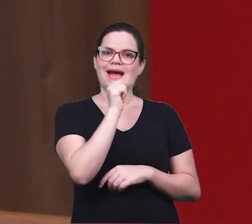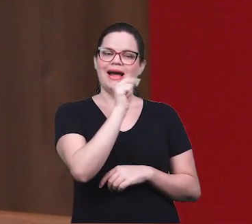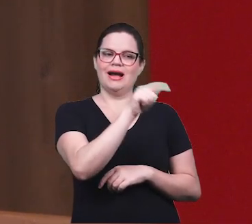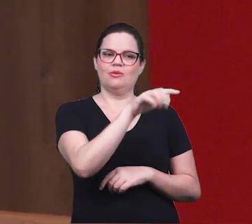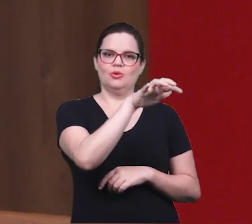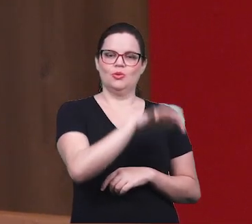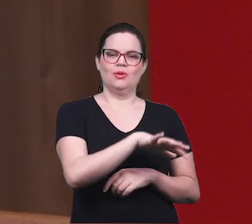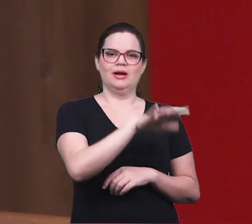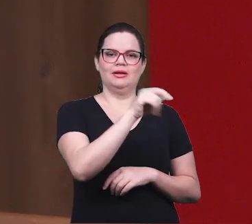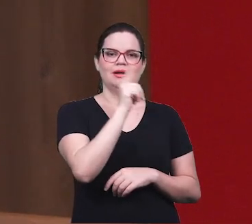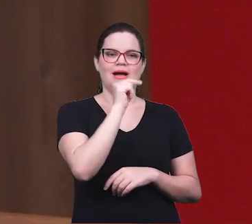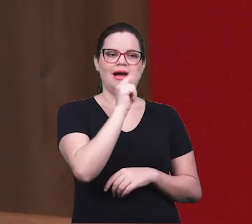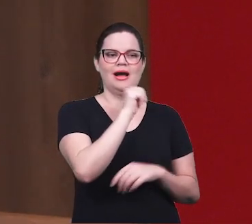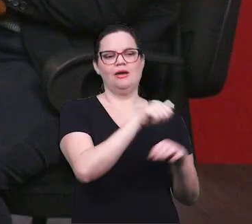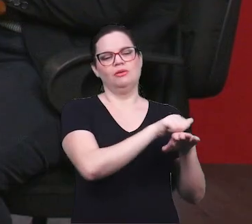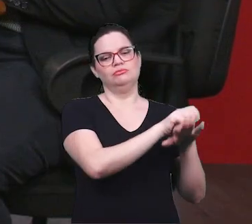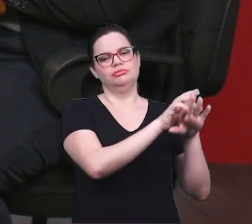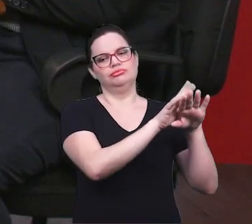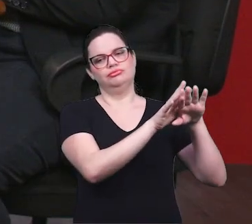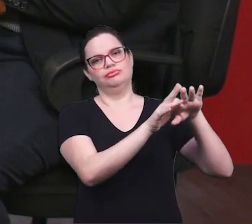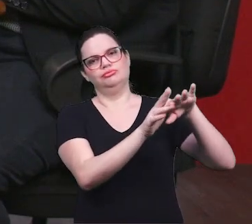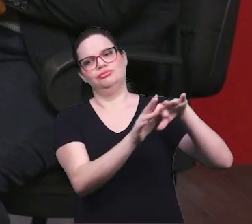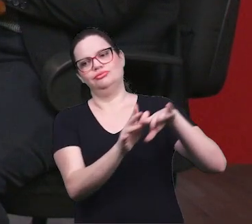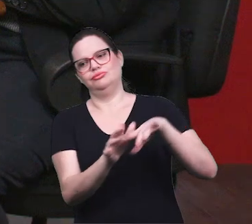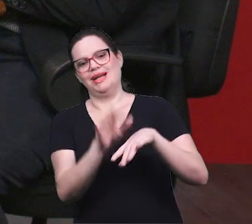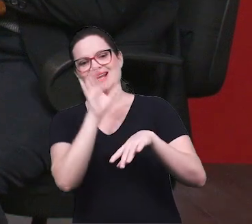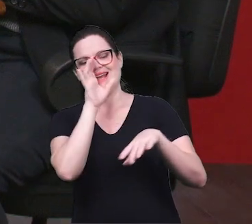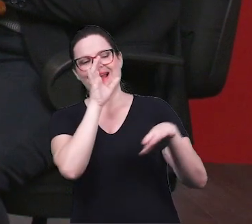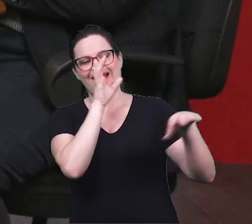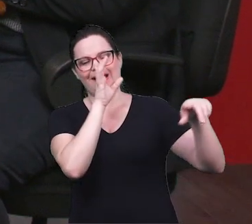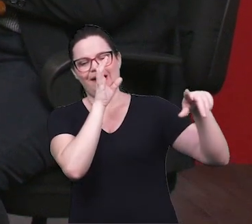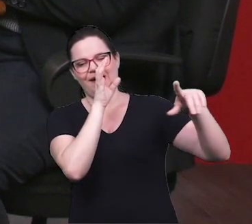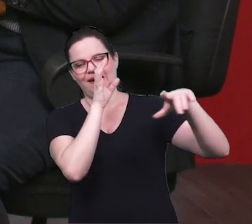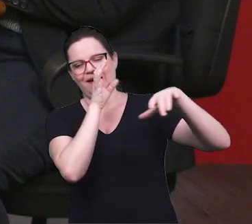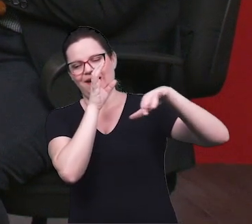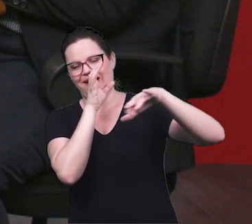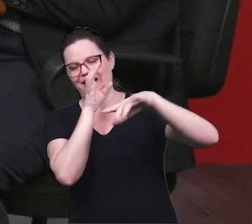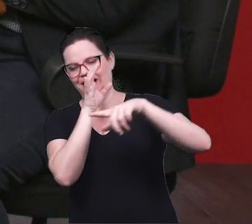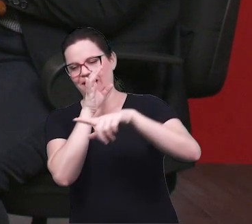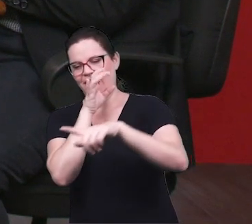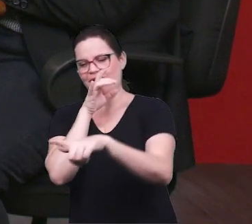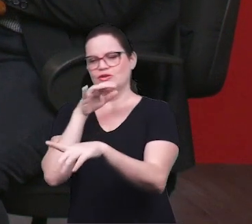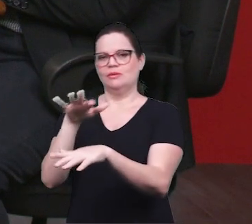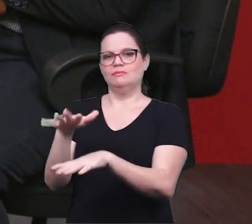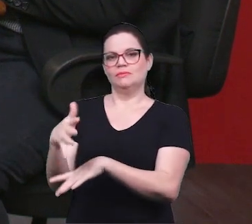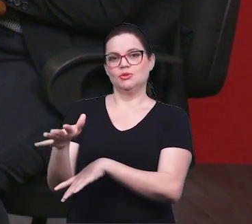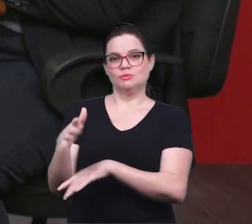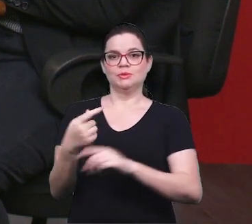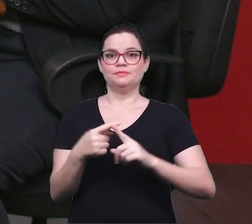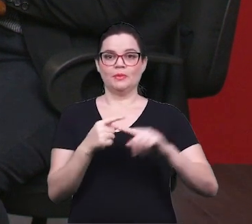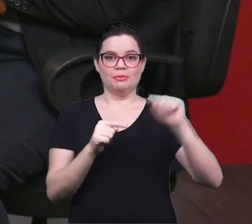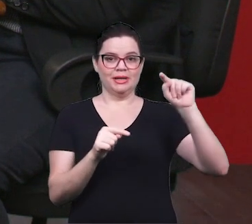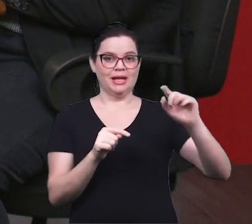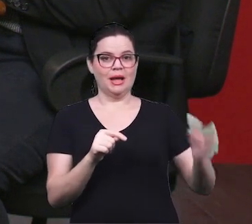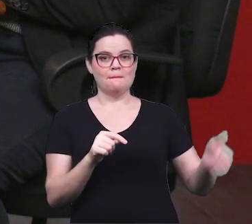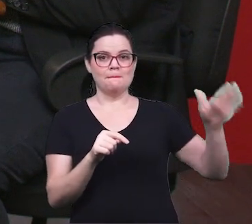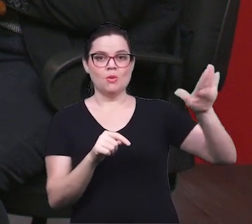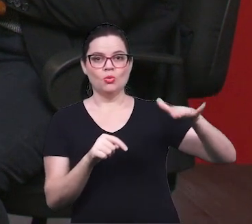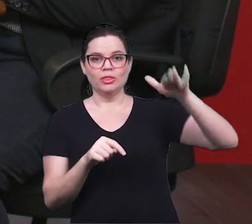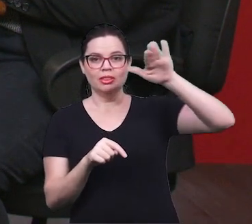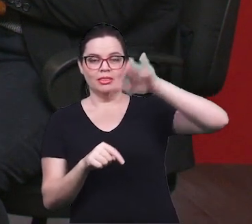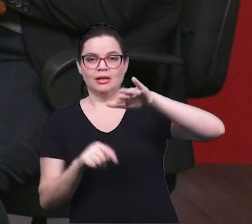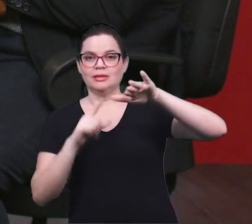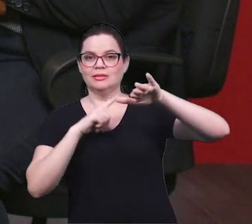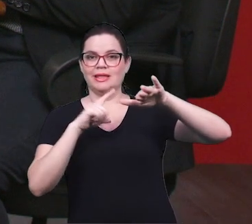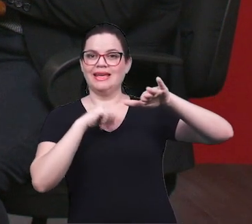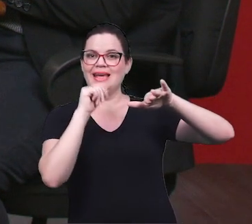isso mesmo? É isso. Lá o que acontece? Hierápolis tem as águas termais na montanha. E